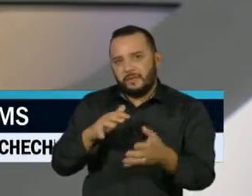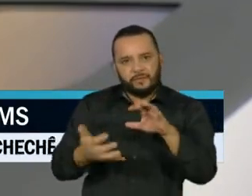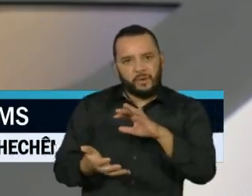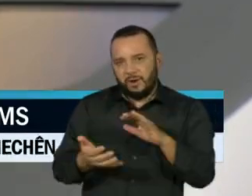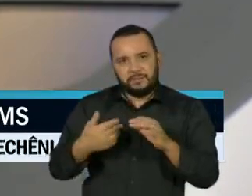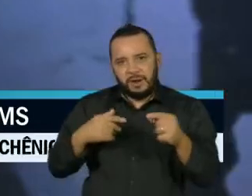hoje